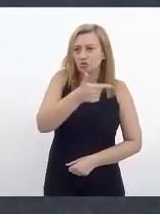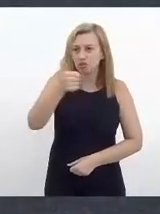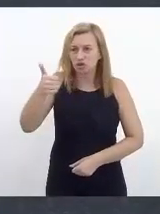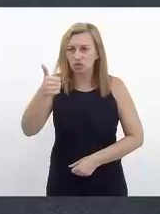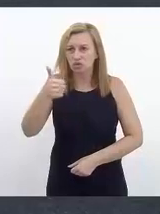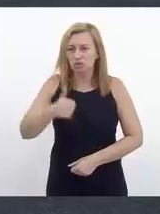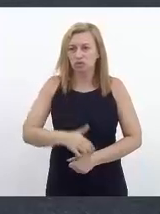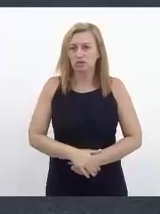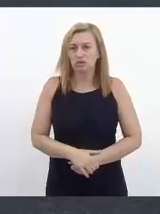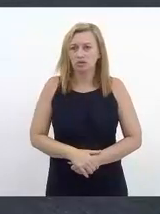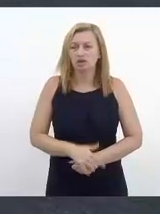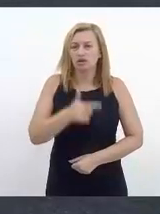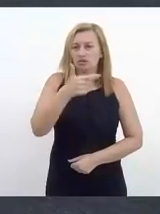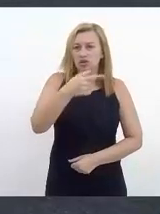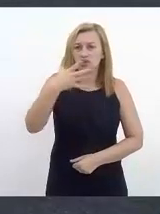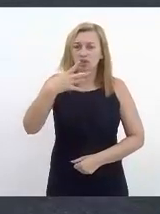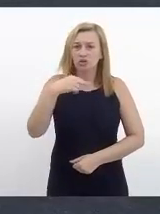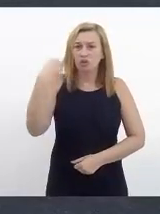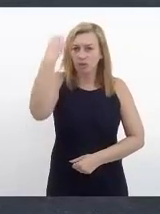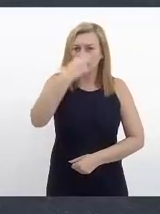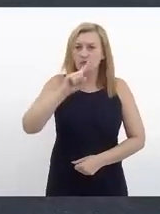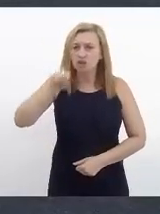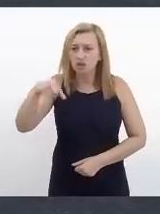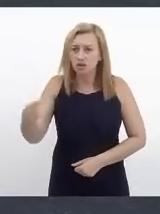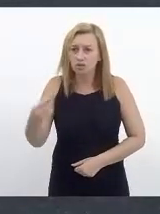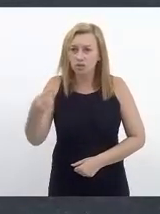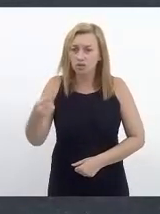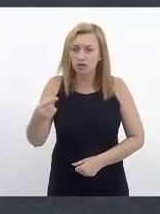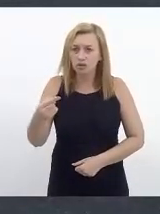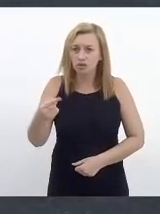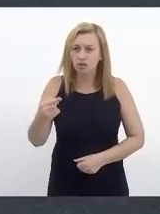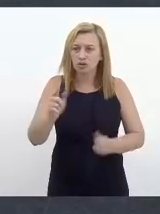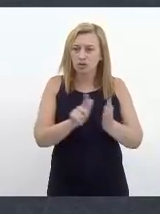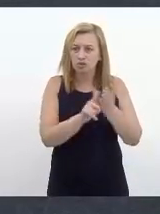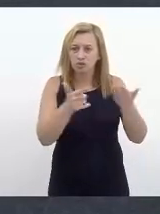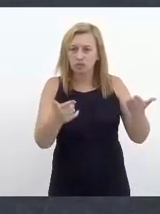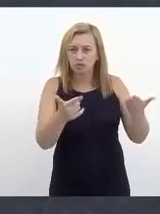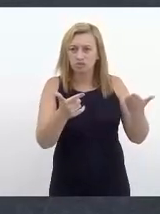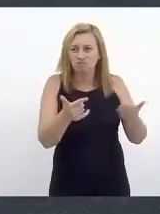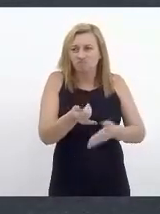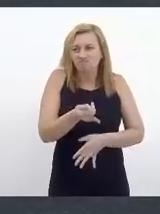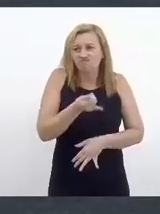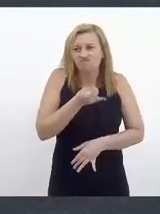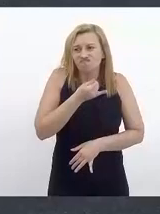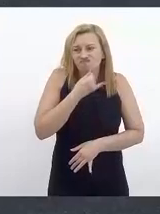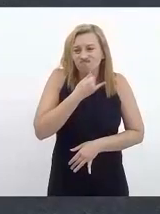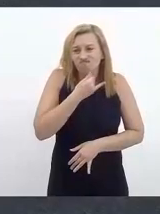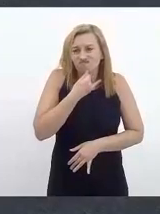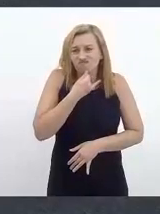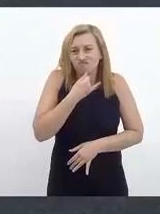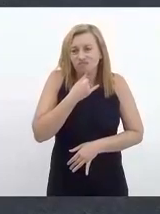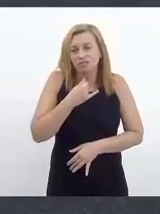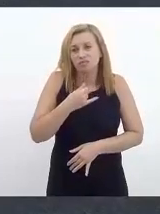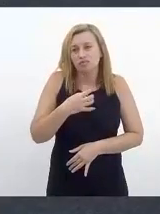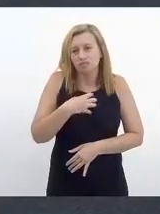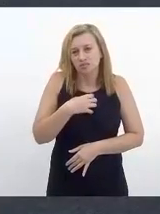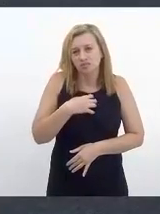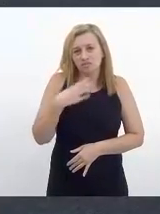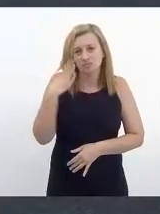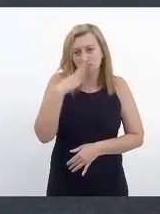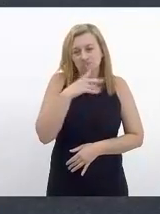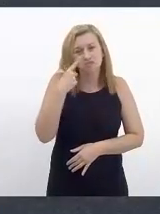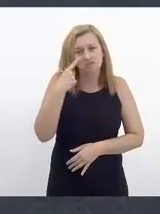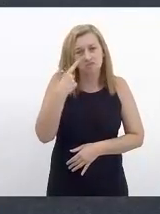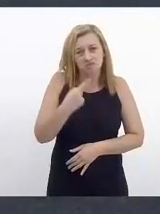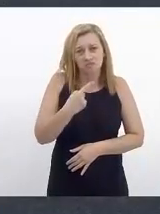2021, 24 horas depois de uma manchete dolorosa como essa, realmente me fez muito mal